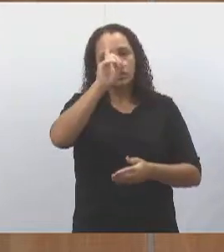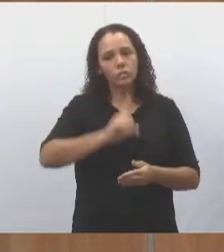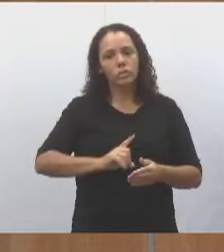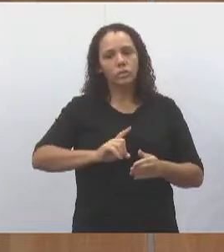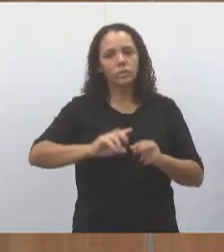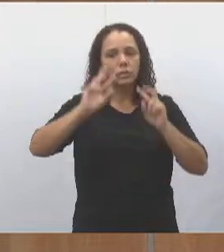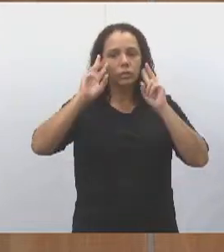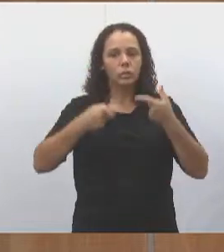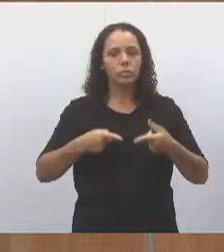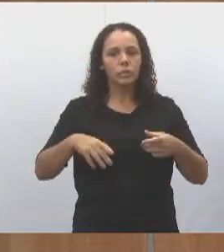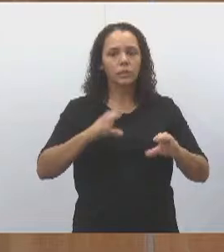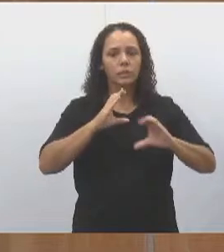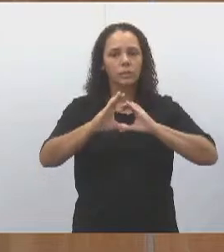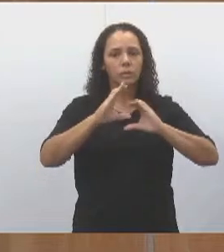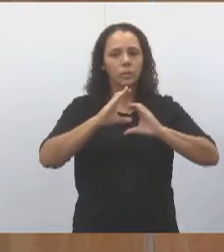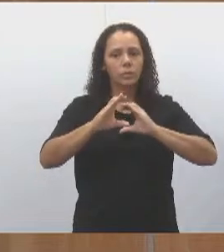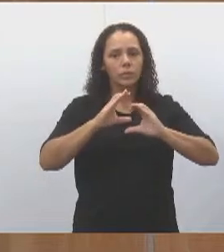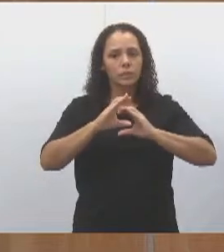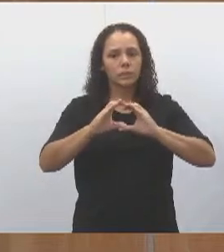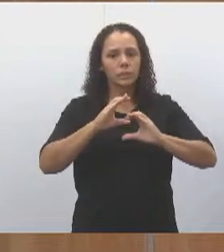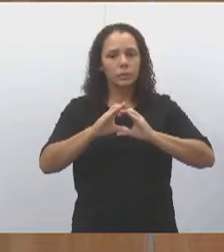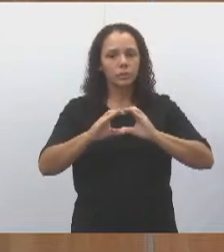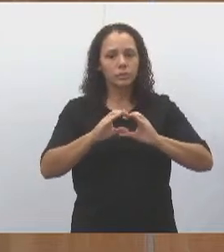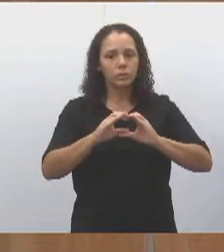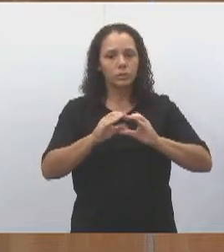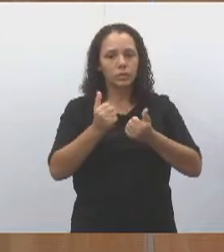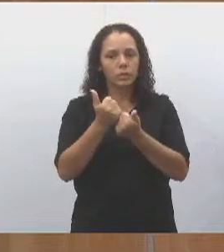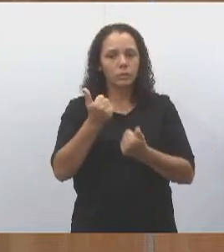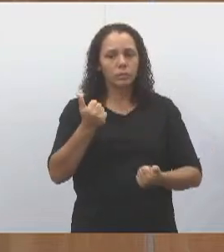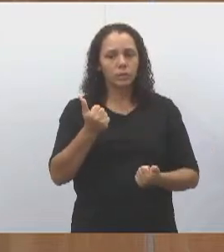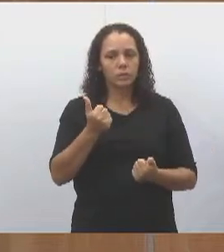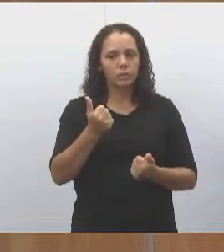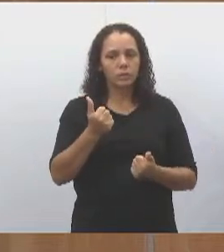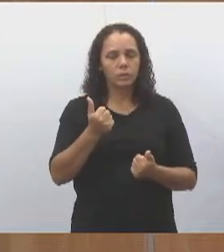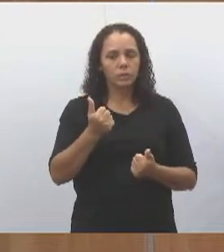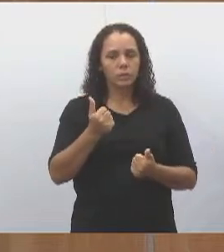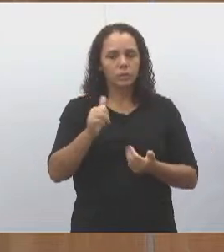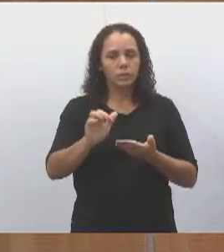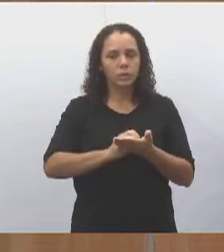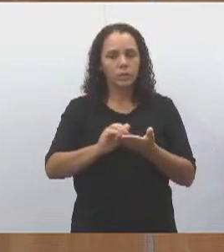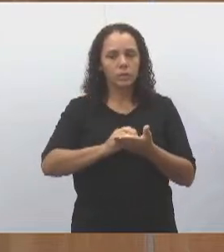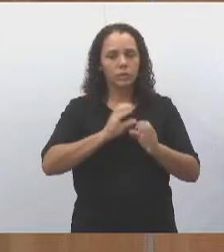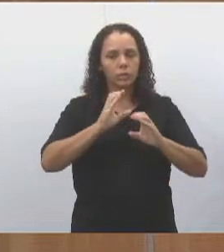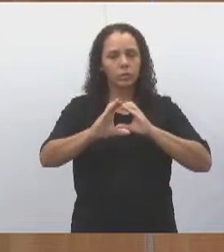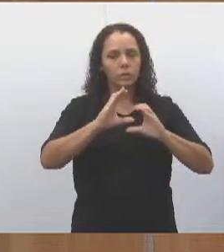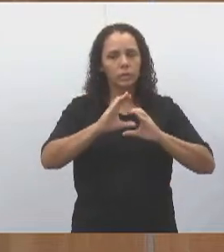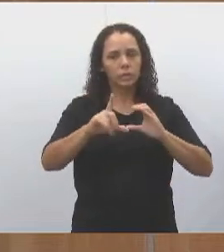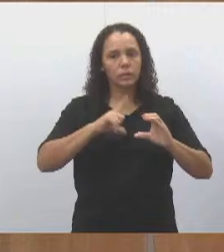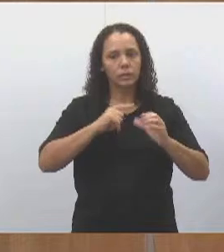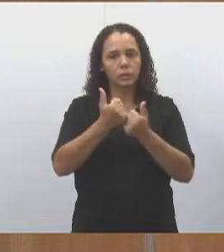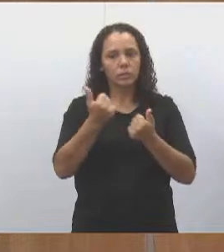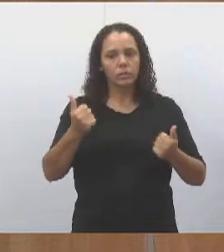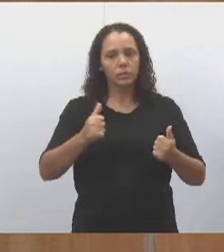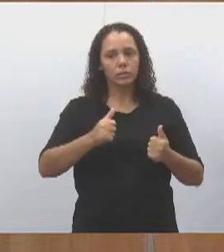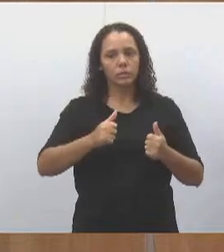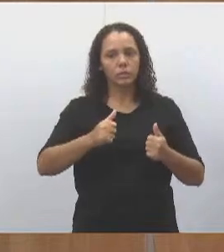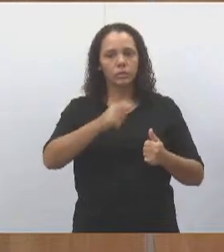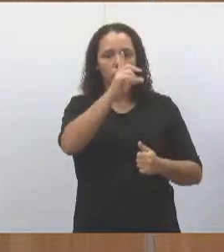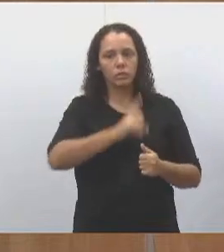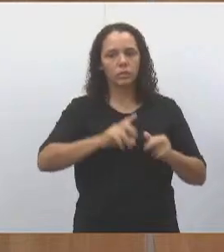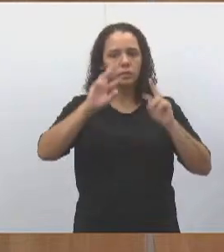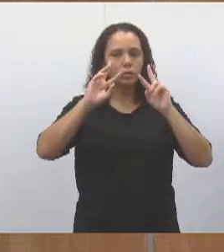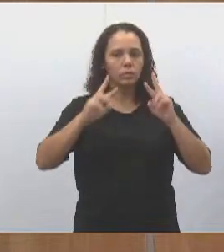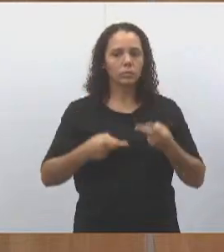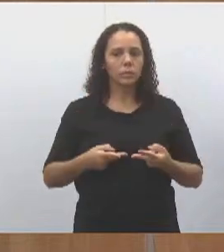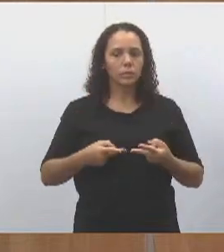e Comunicação. E a subsecretaria é uma secretaria de comunicação que tem a subsecretaria de Direitos Humanos. A